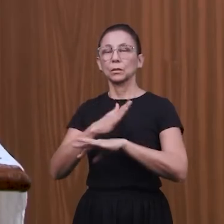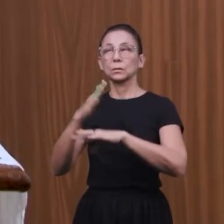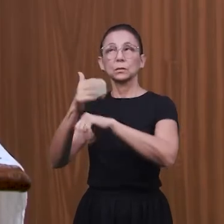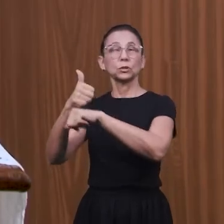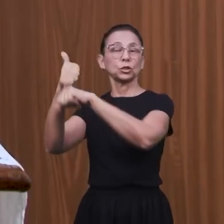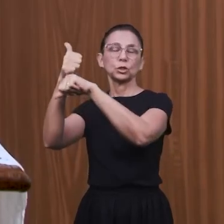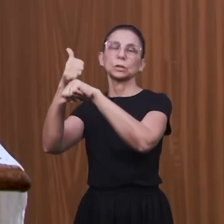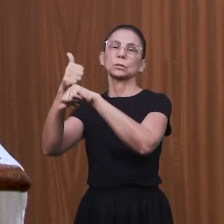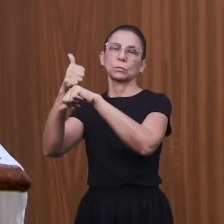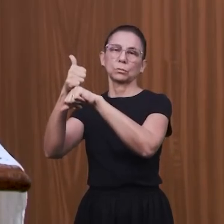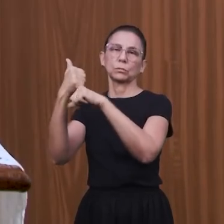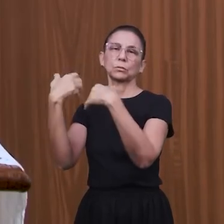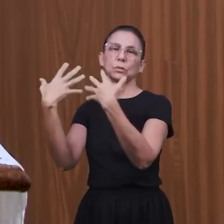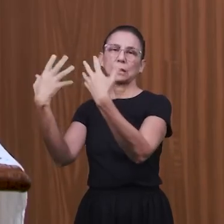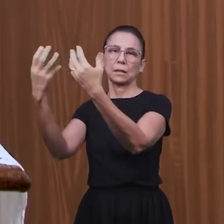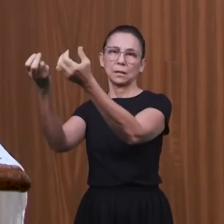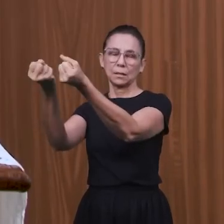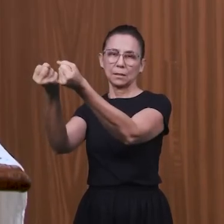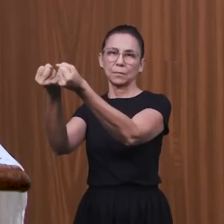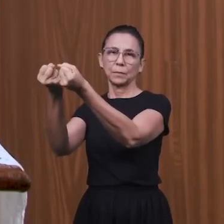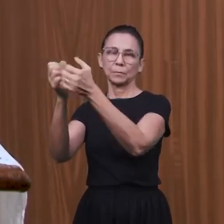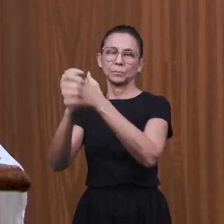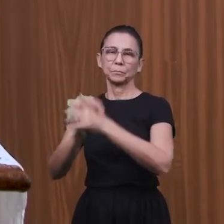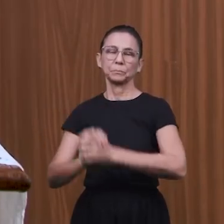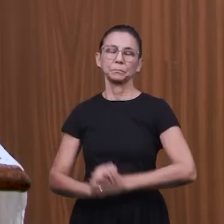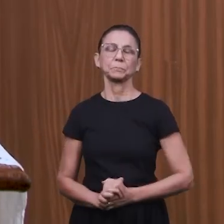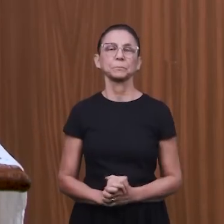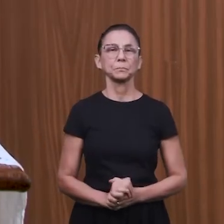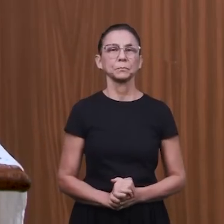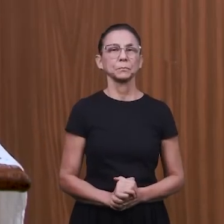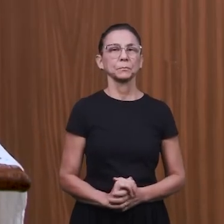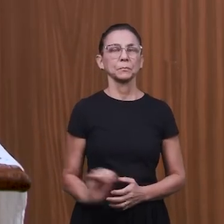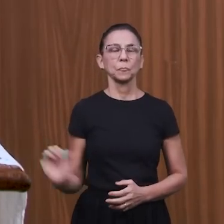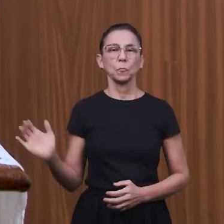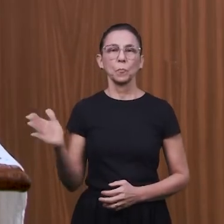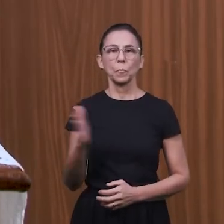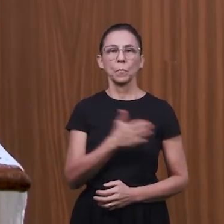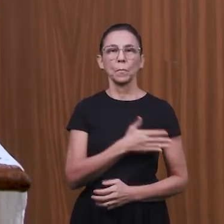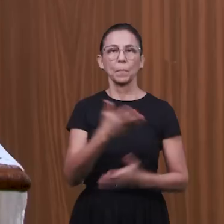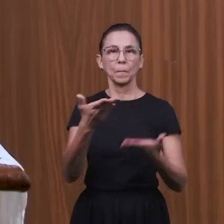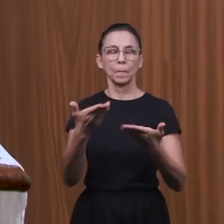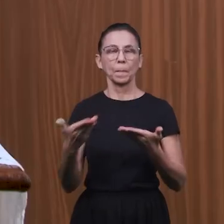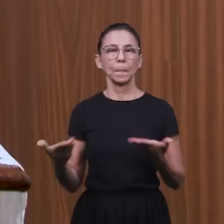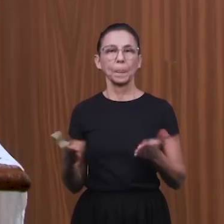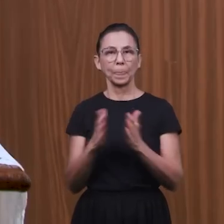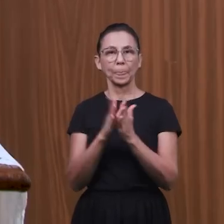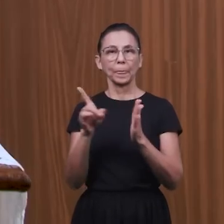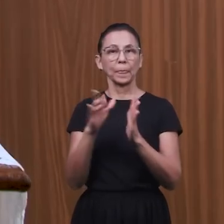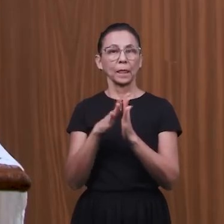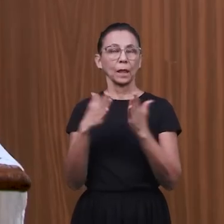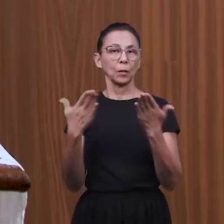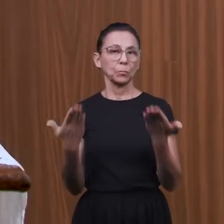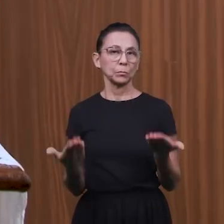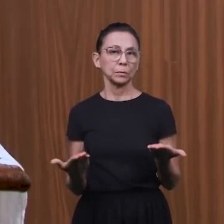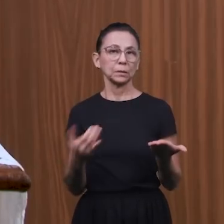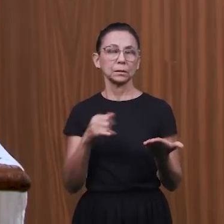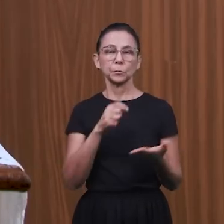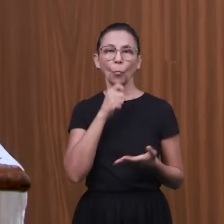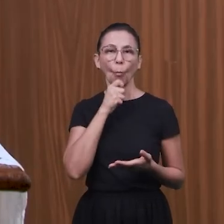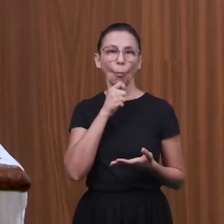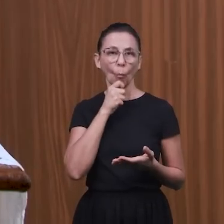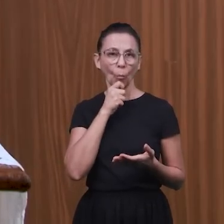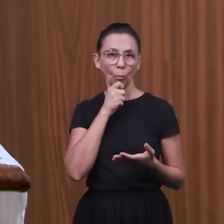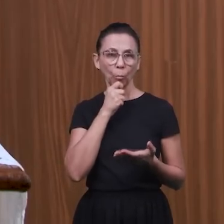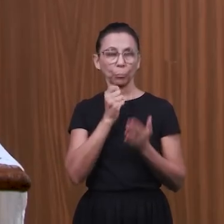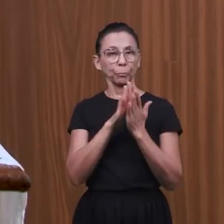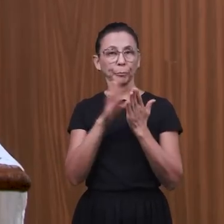Ele é digno de receber tudo isto da nossa parte. E agora convidamos a todos a abrirem suas Bíblias. Se você não tiver uma